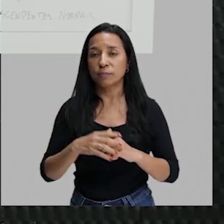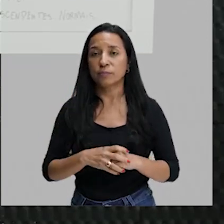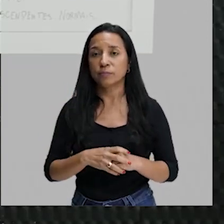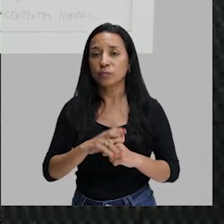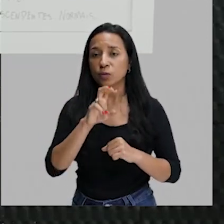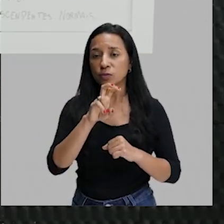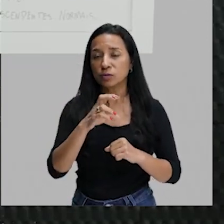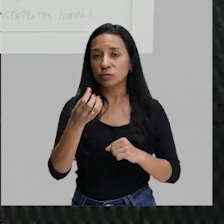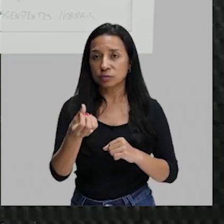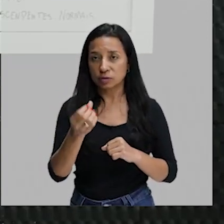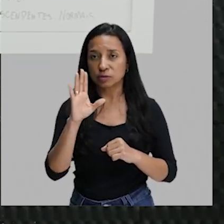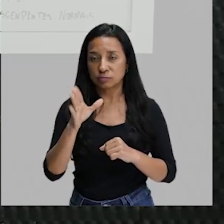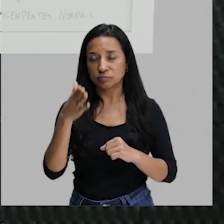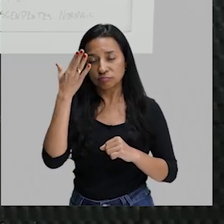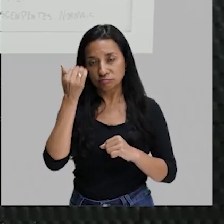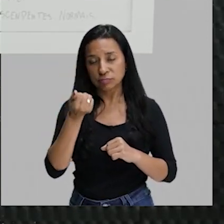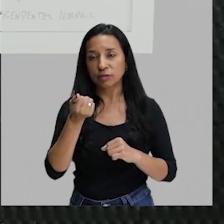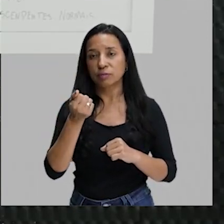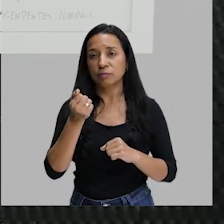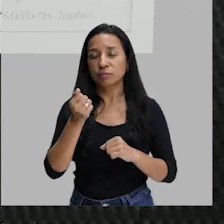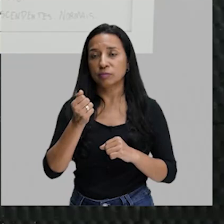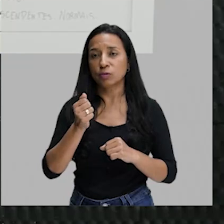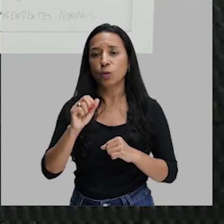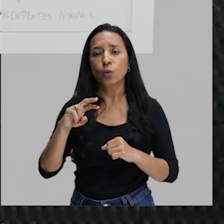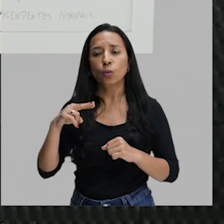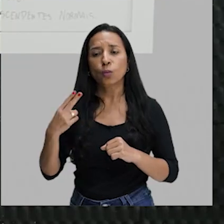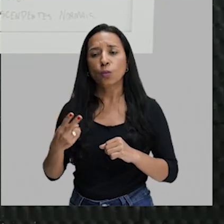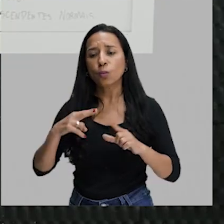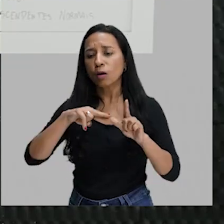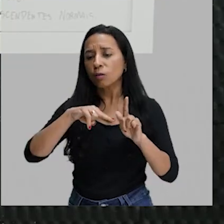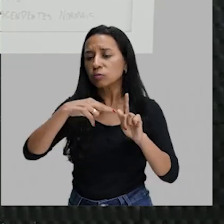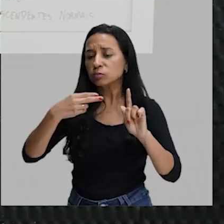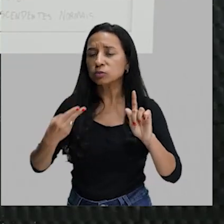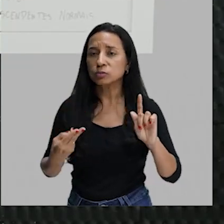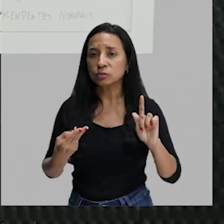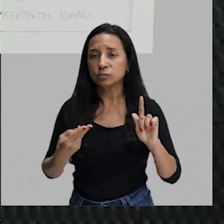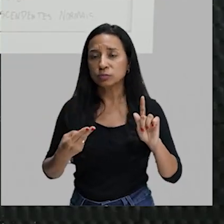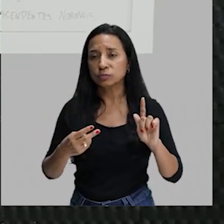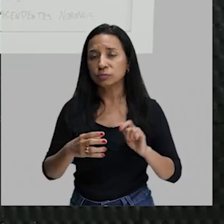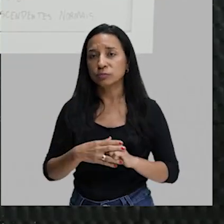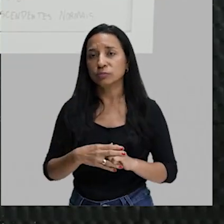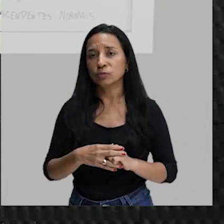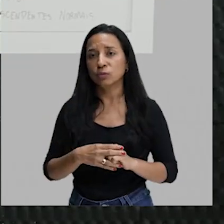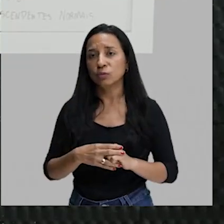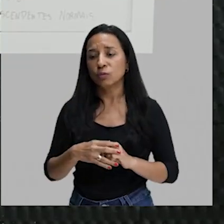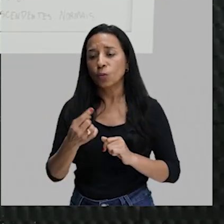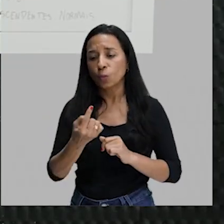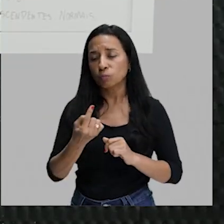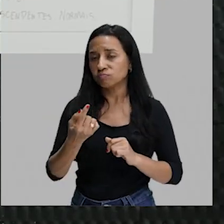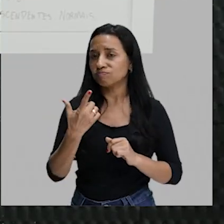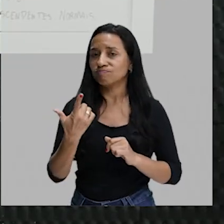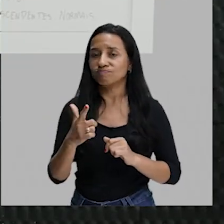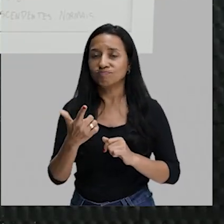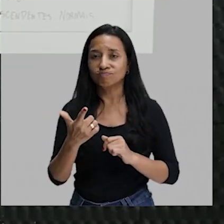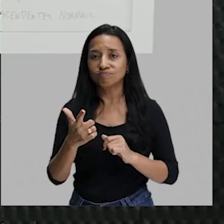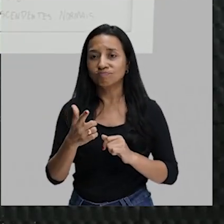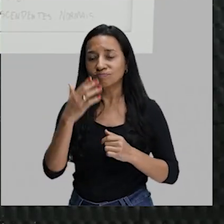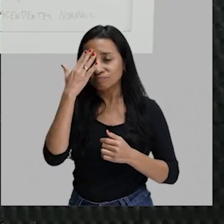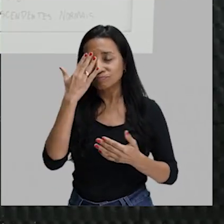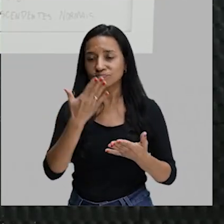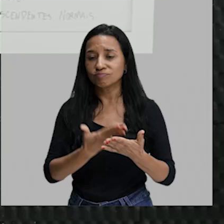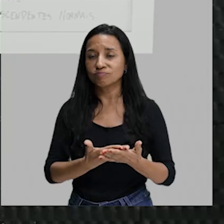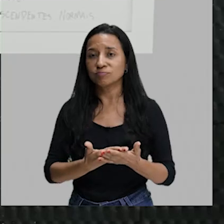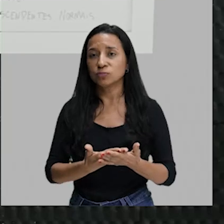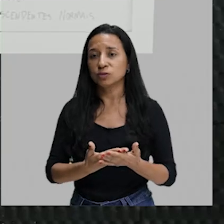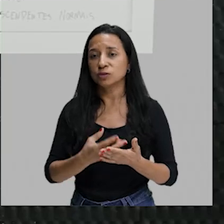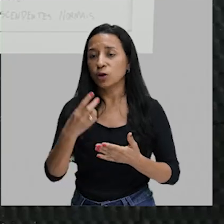5 e o 6 eu já sei aqui o genótipo dele, tá? Então, o único que eu não tive certeza do genótipo é o indivíduo número